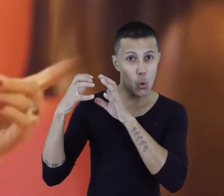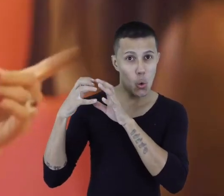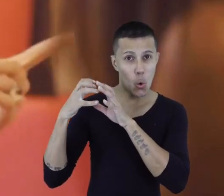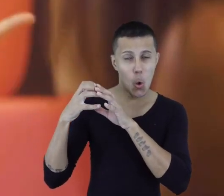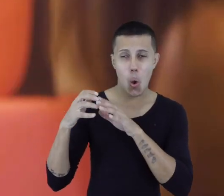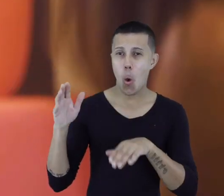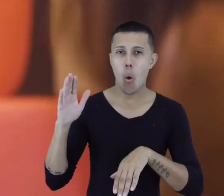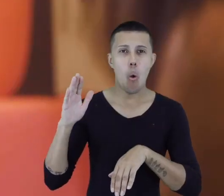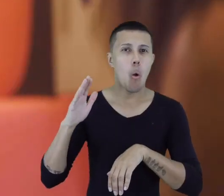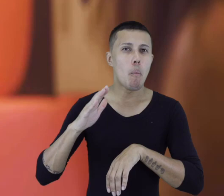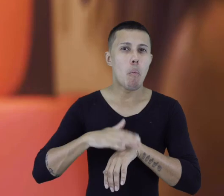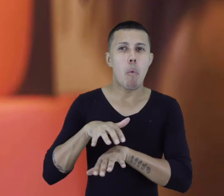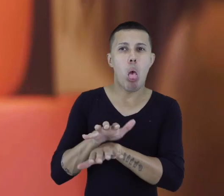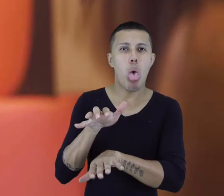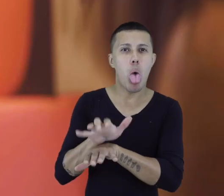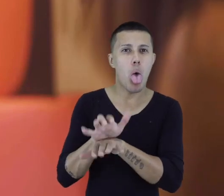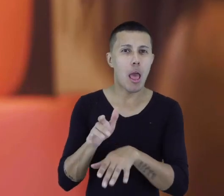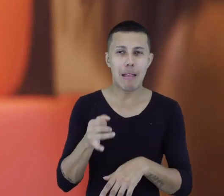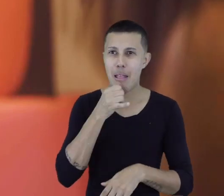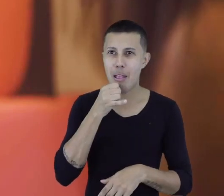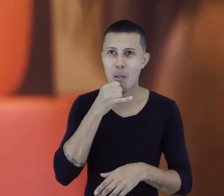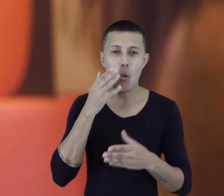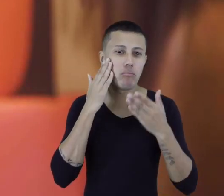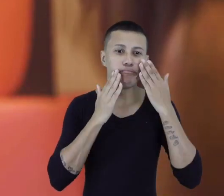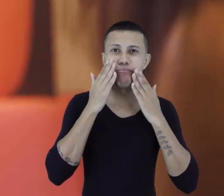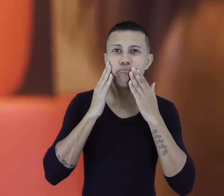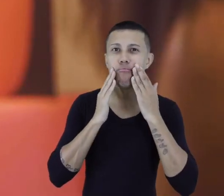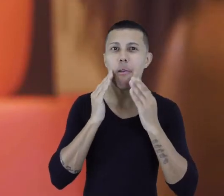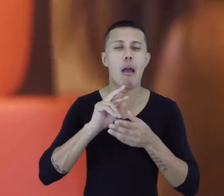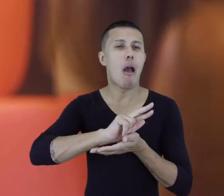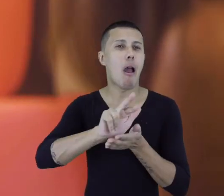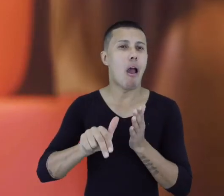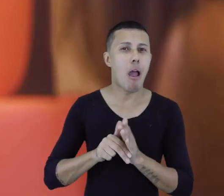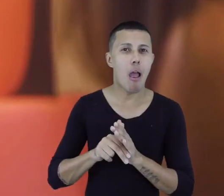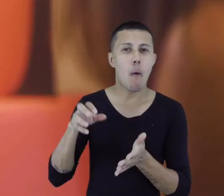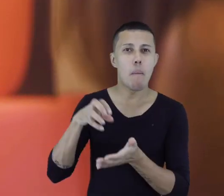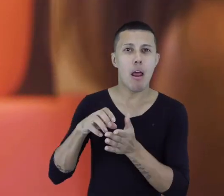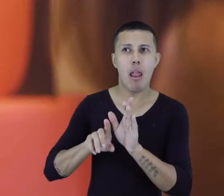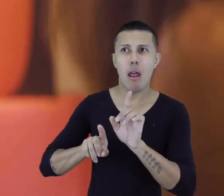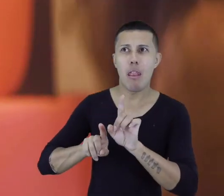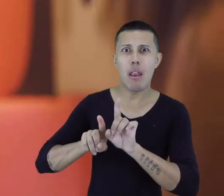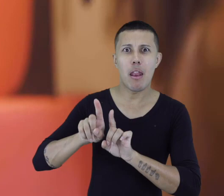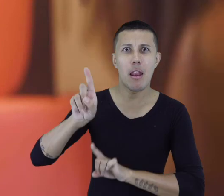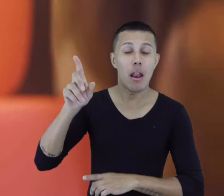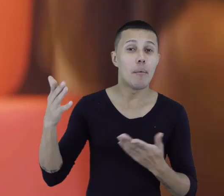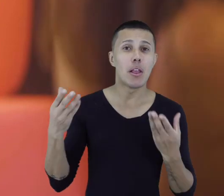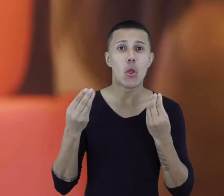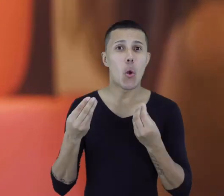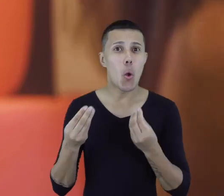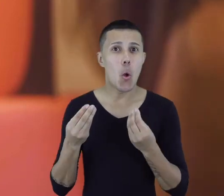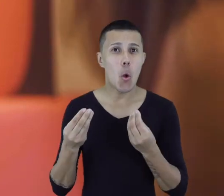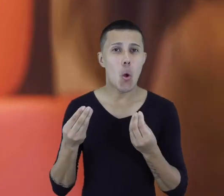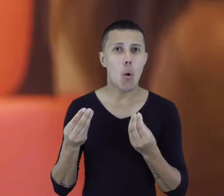sua intimidade, assim. A gente está falando de cosmético, de um mercado em ascensão. Por que a indústria está pondo essa tarja na intimidade feminina? Assim, para